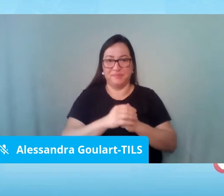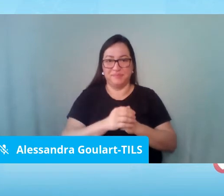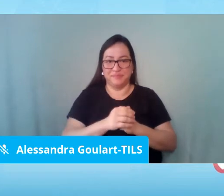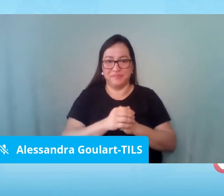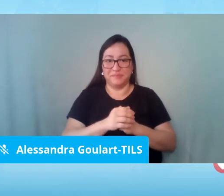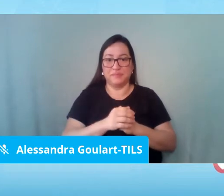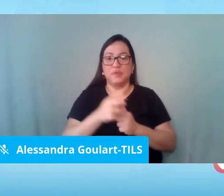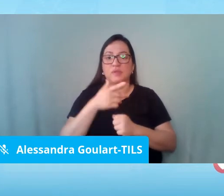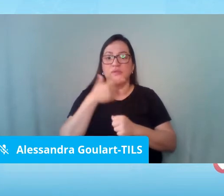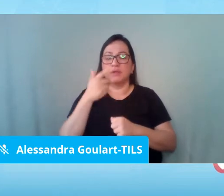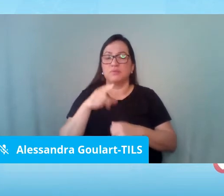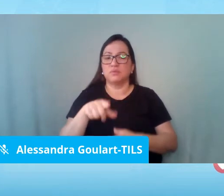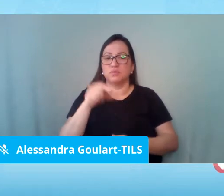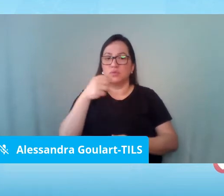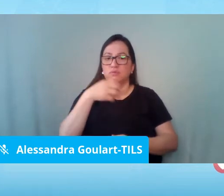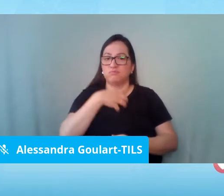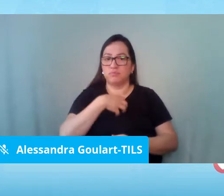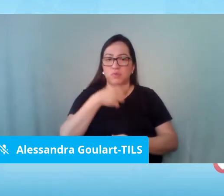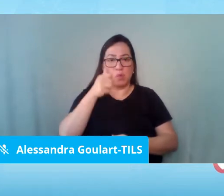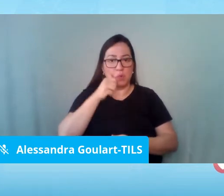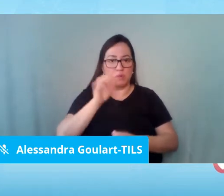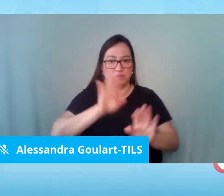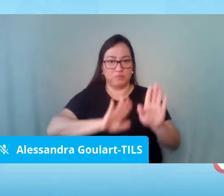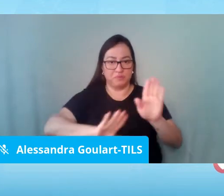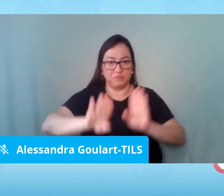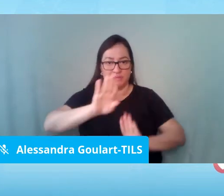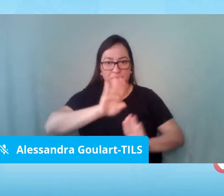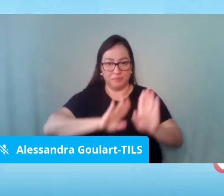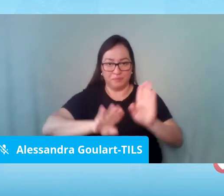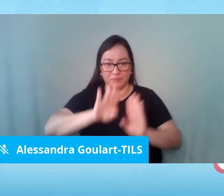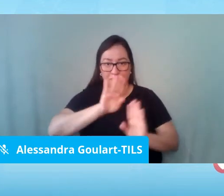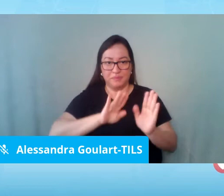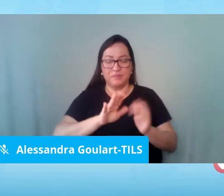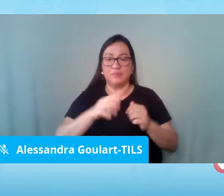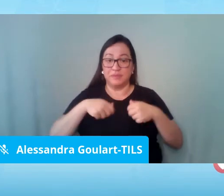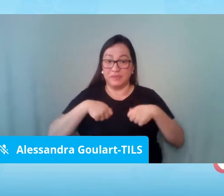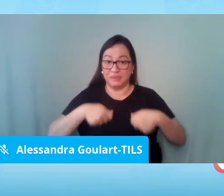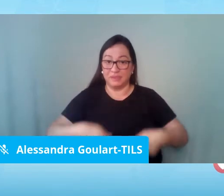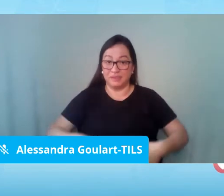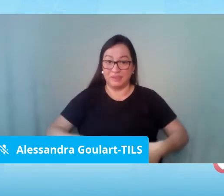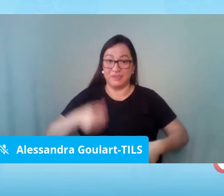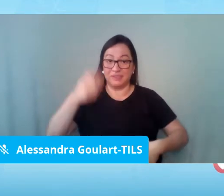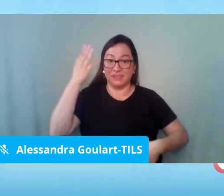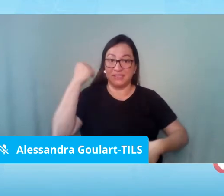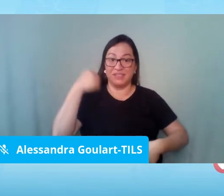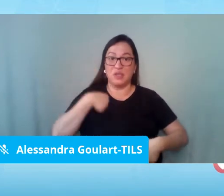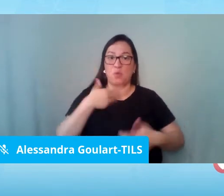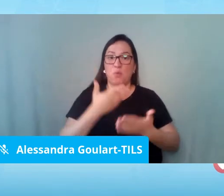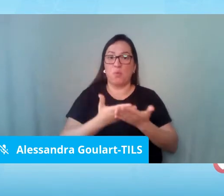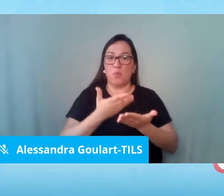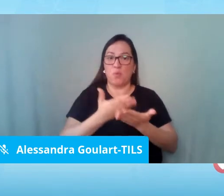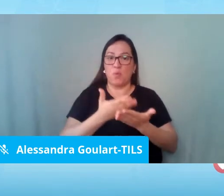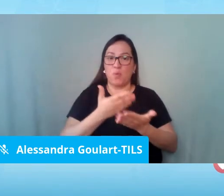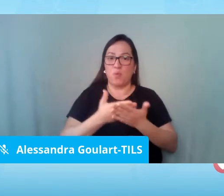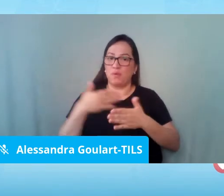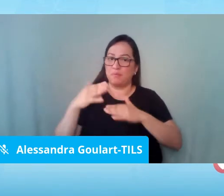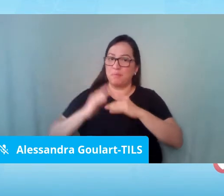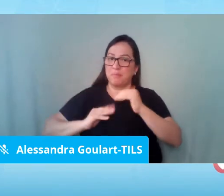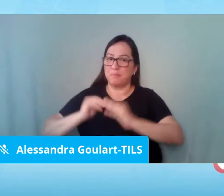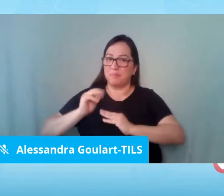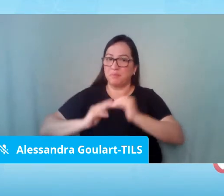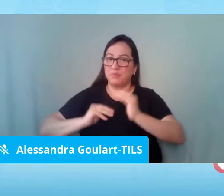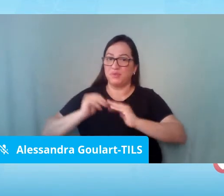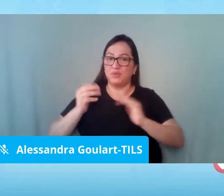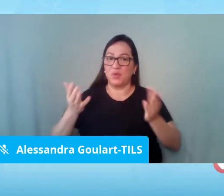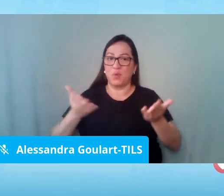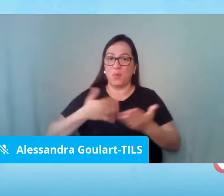de prevenção. É uma camiseta que a gente fez na época que eu estava na residência e hoje tem tudo a ver com o tema, então lembrei